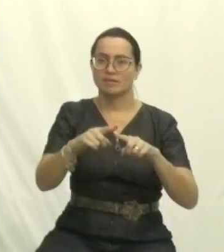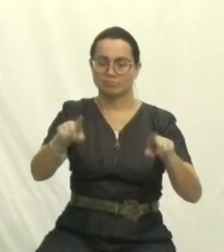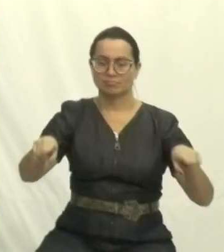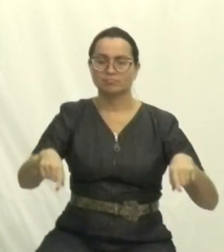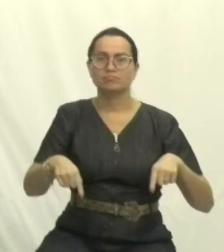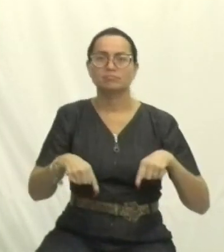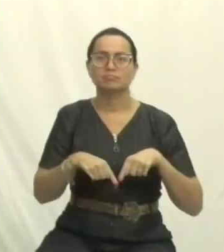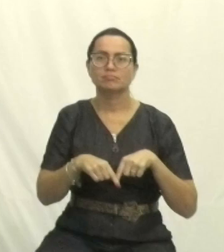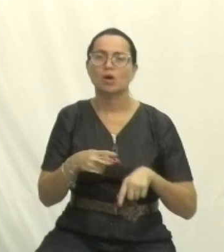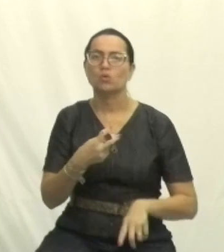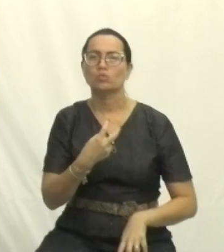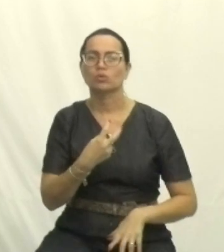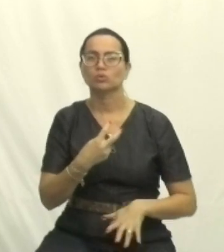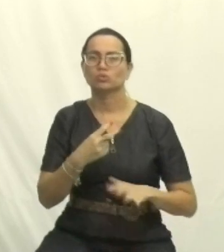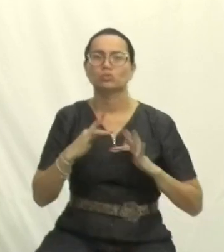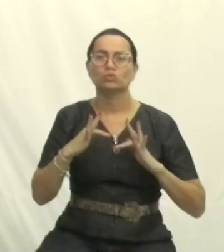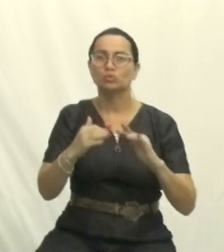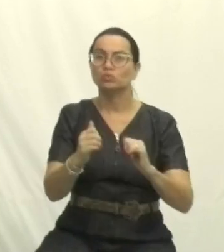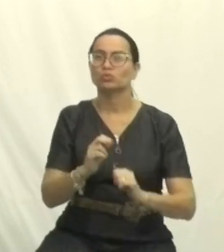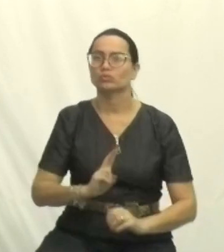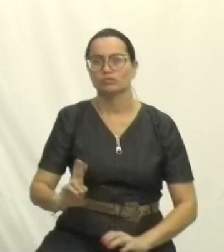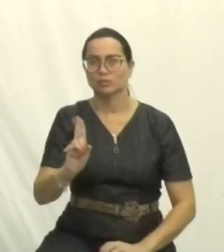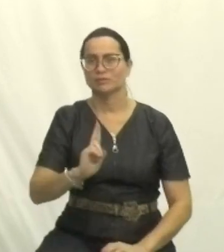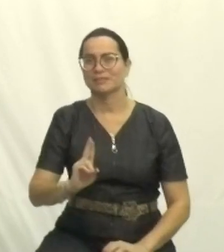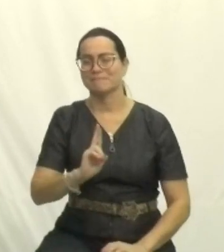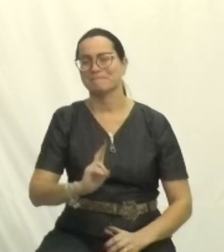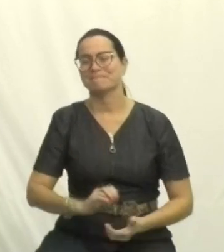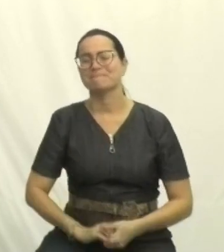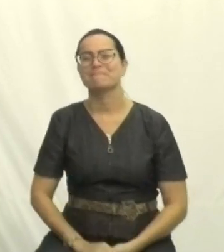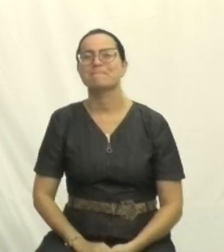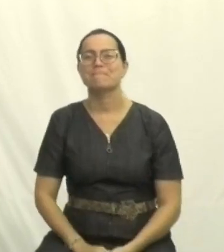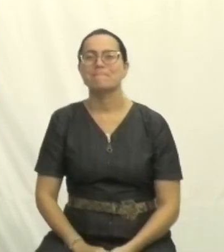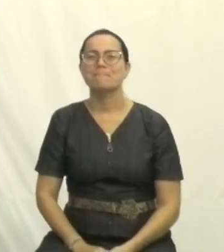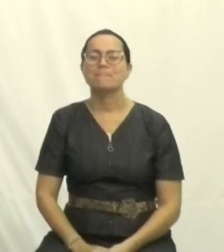a gente otimizou a área existente ali e verticalizou